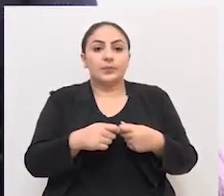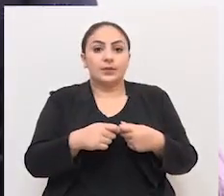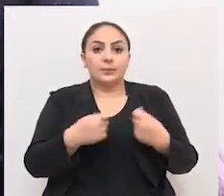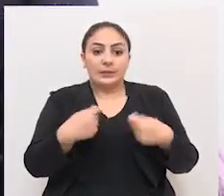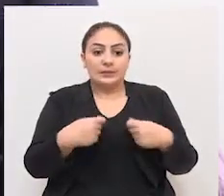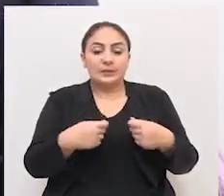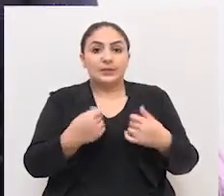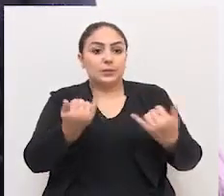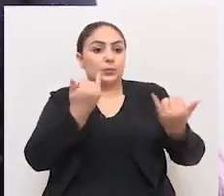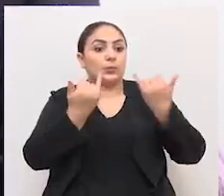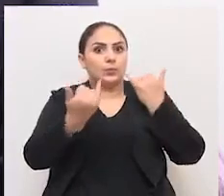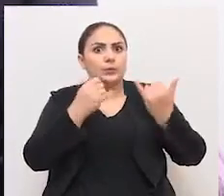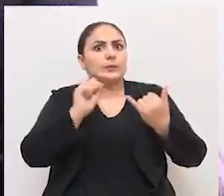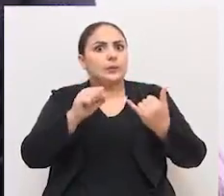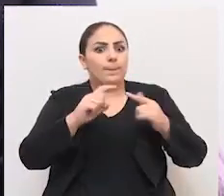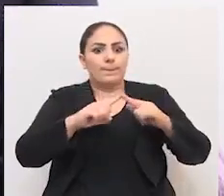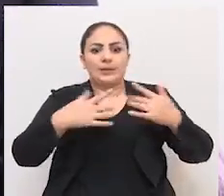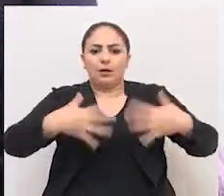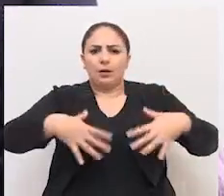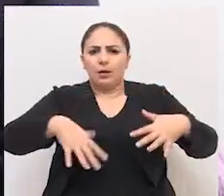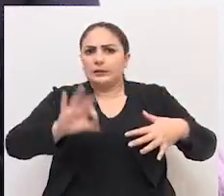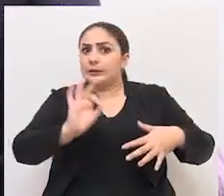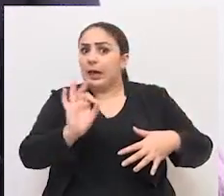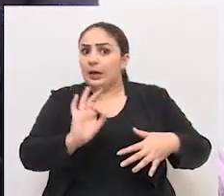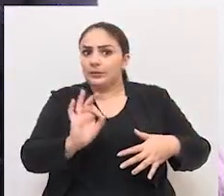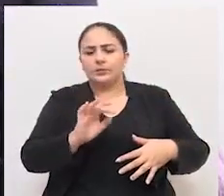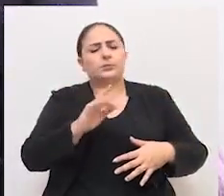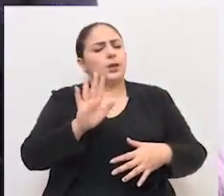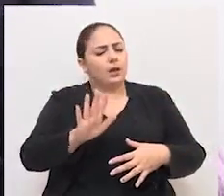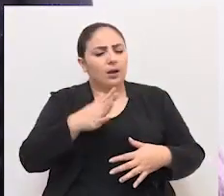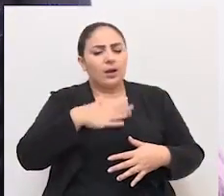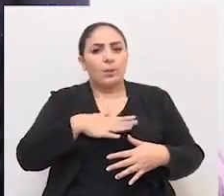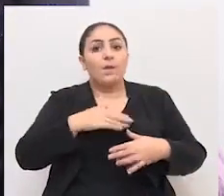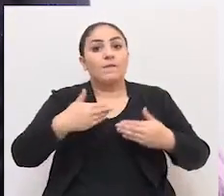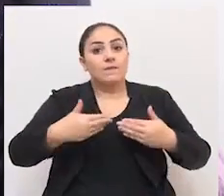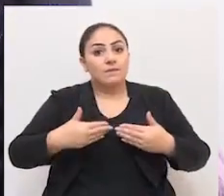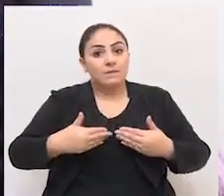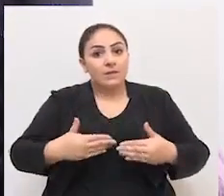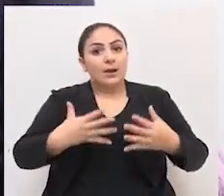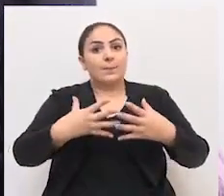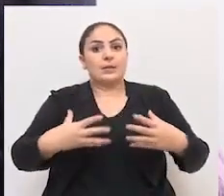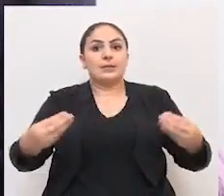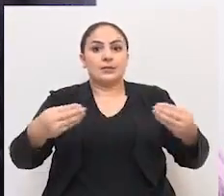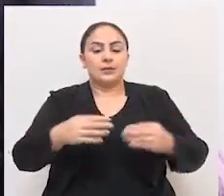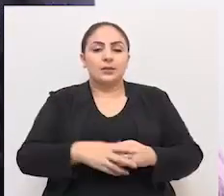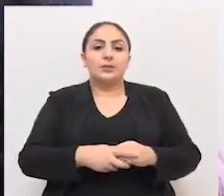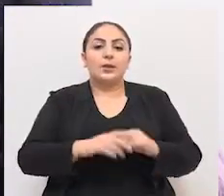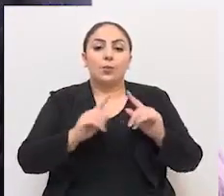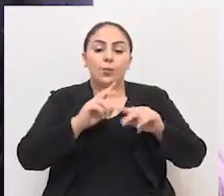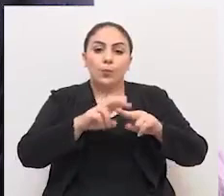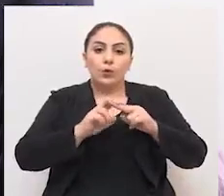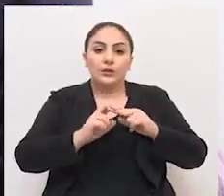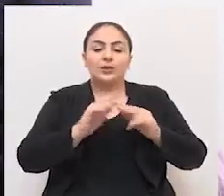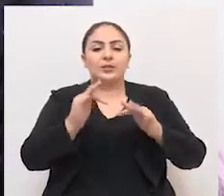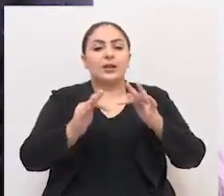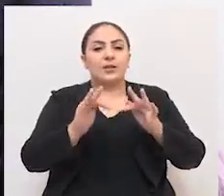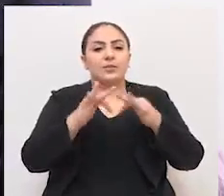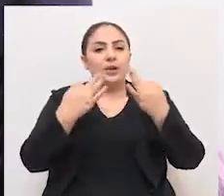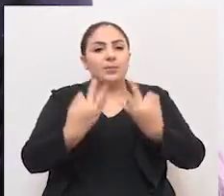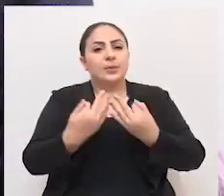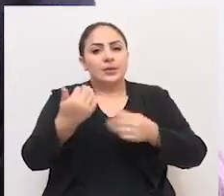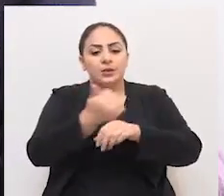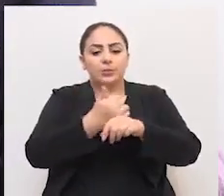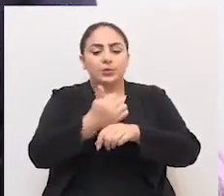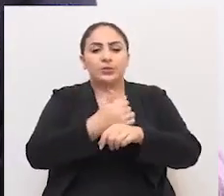se informe, sim, mas que a gente não crie pânico com isso tudo, porque isso tudo vai passar. E a família e